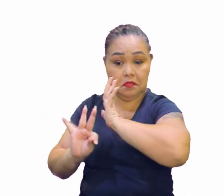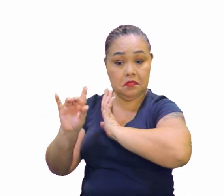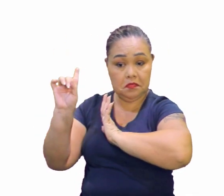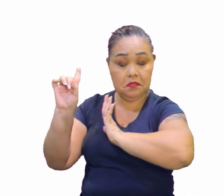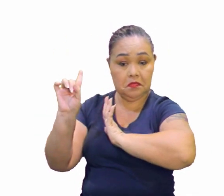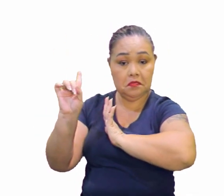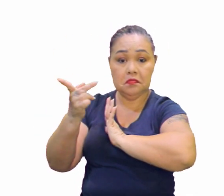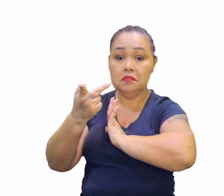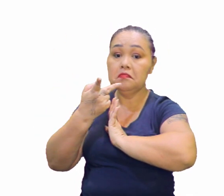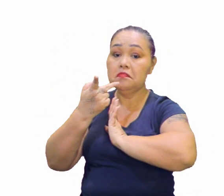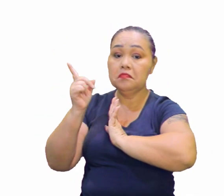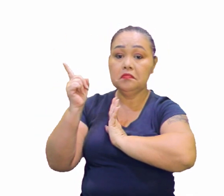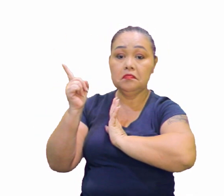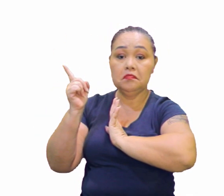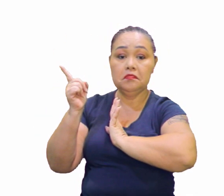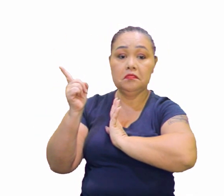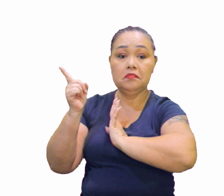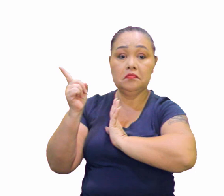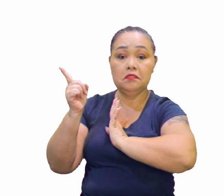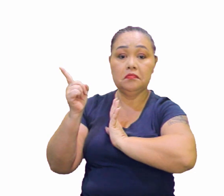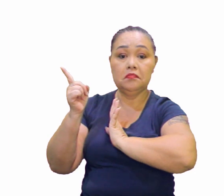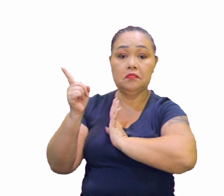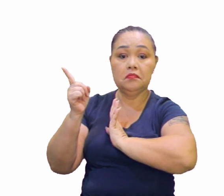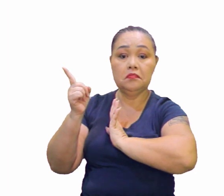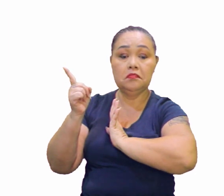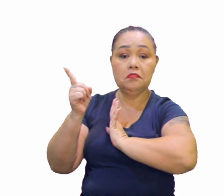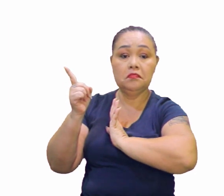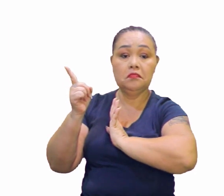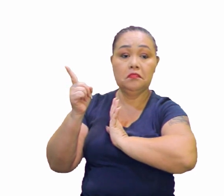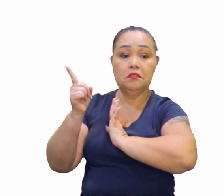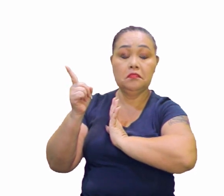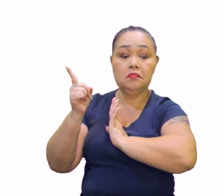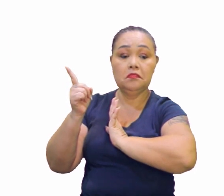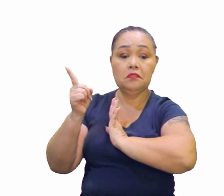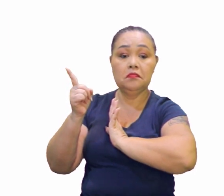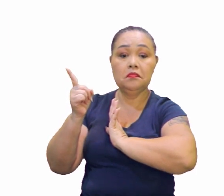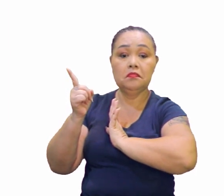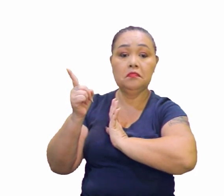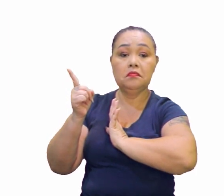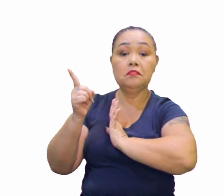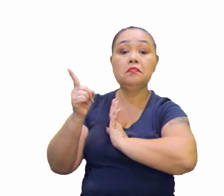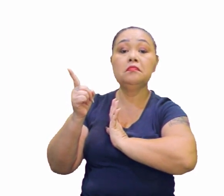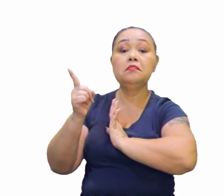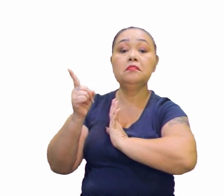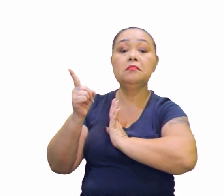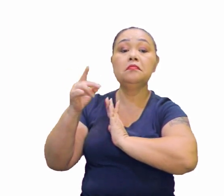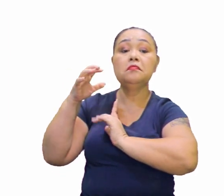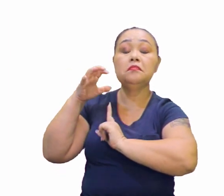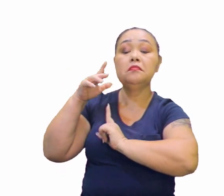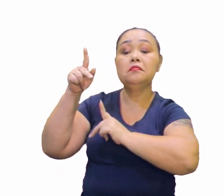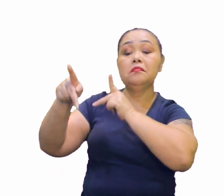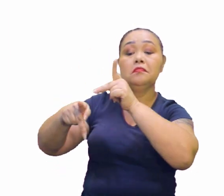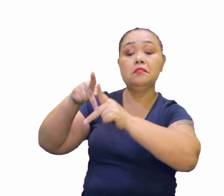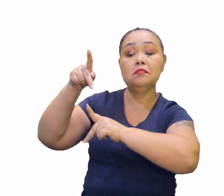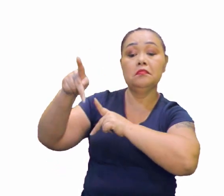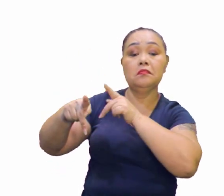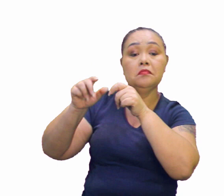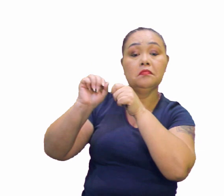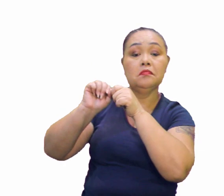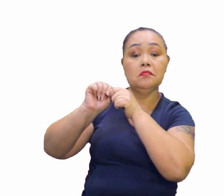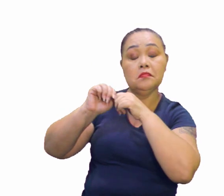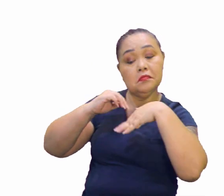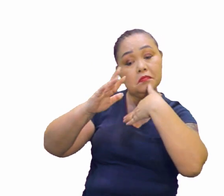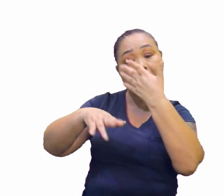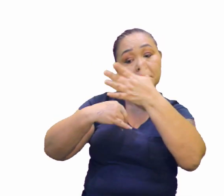anterior que eu coloquei aqui, ó? Vou apagar tudo e vou só rabiscar ela, ó. Pressão populacional e